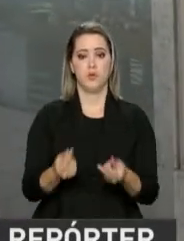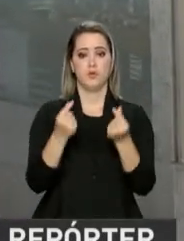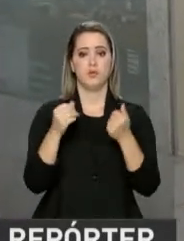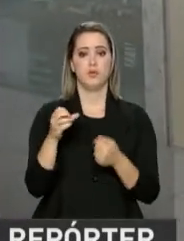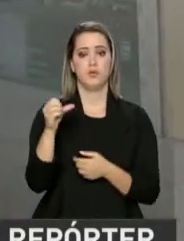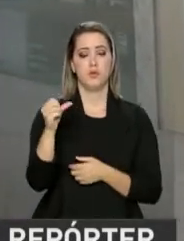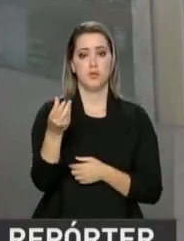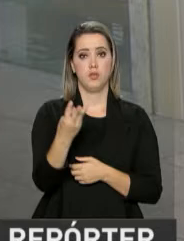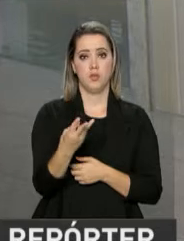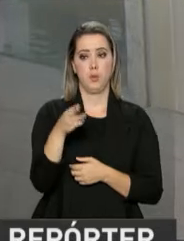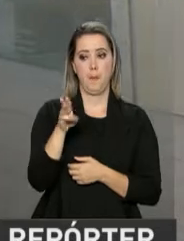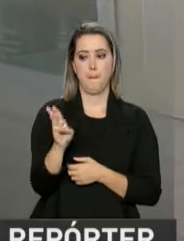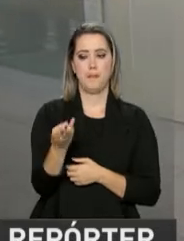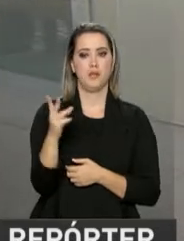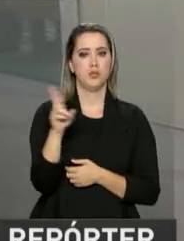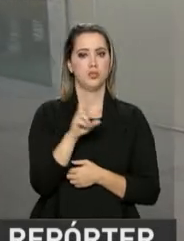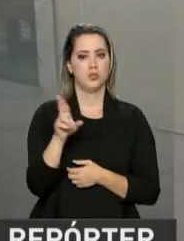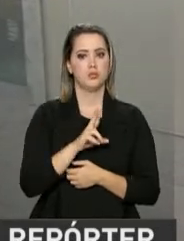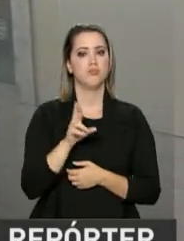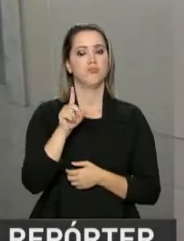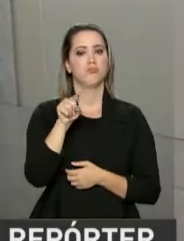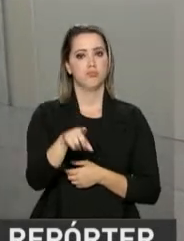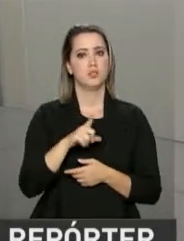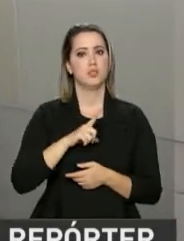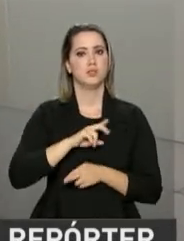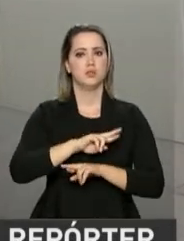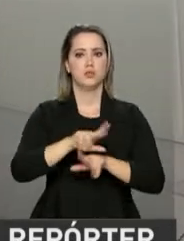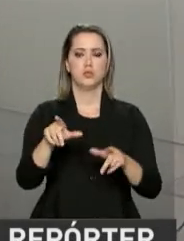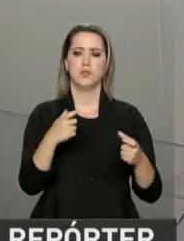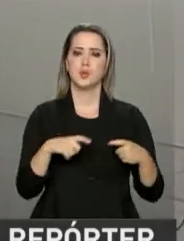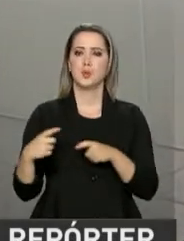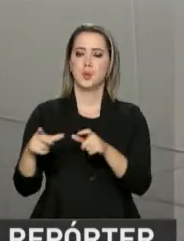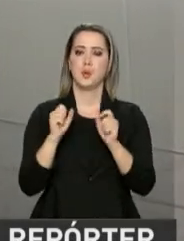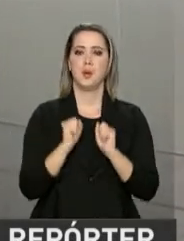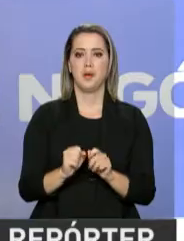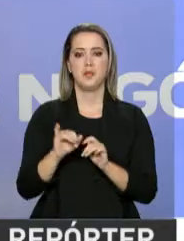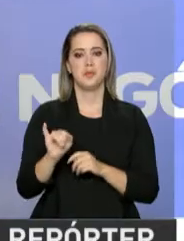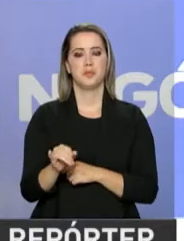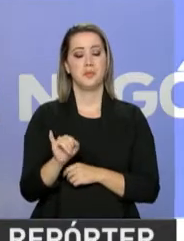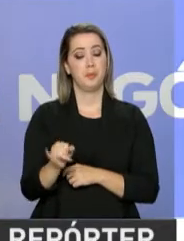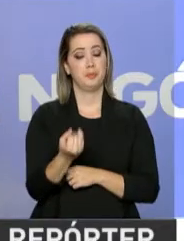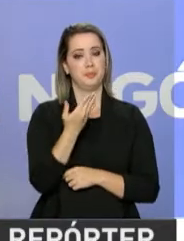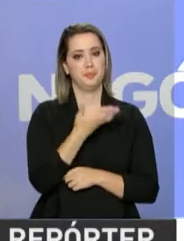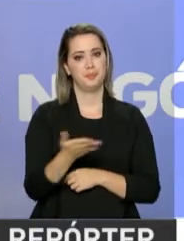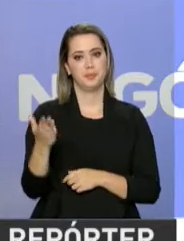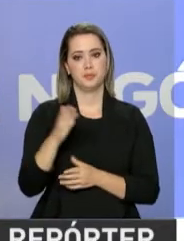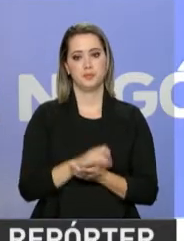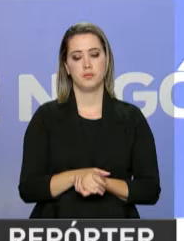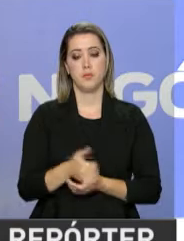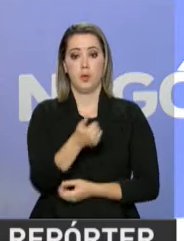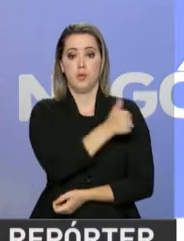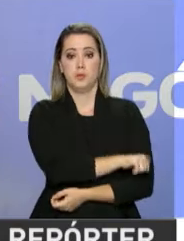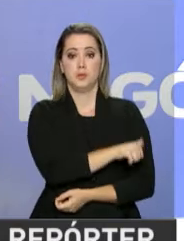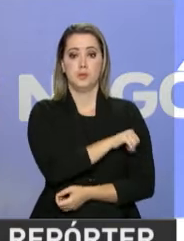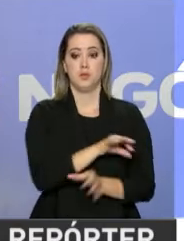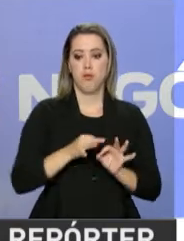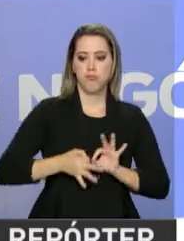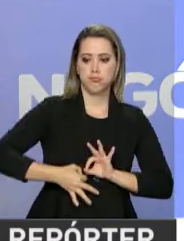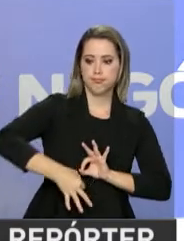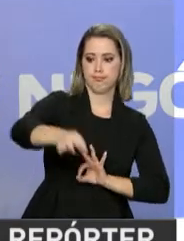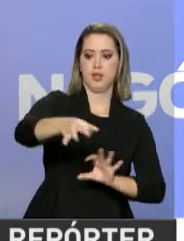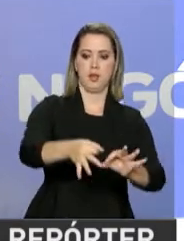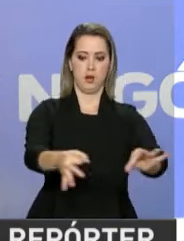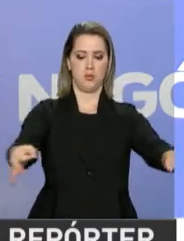quase R$93 milhões. E ainda tem muito espaço para ser aproveitado. No Santos Dumont, nós temos uma área de 12 mil